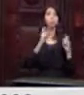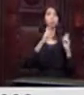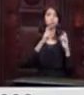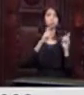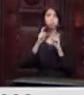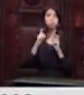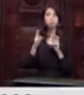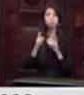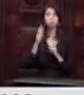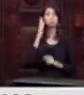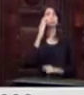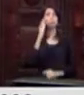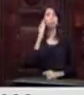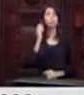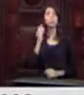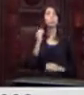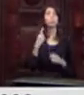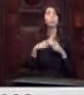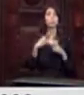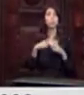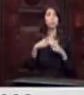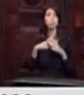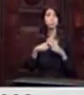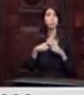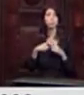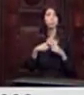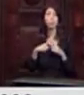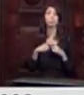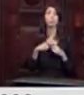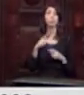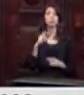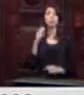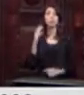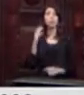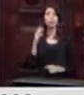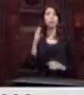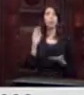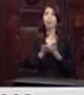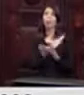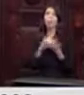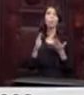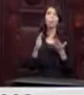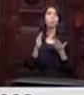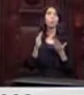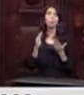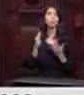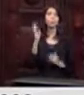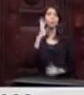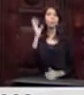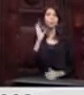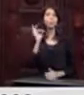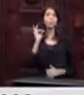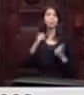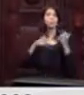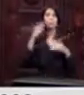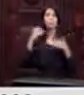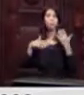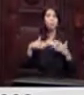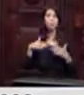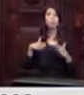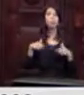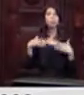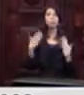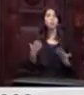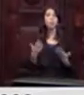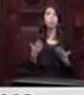tão aquecido justamente por conta das incoerências que foram cometidas no passado e que